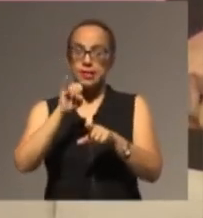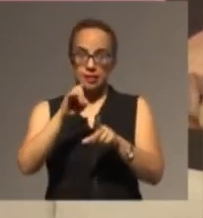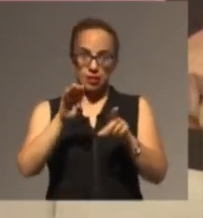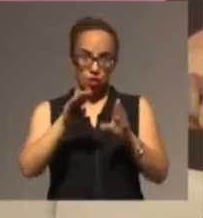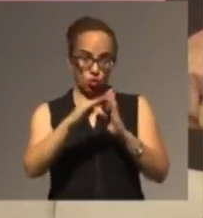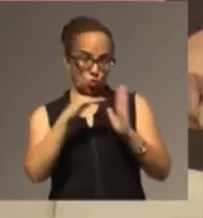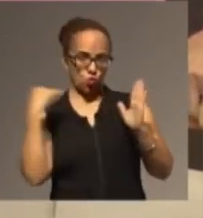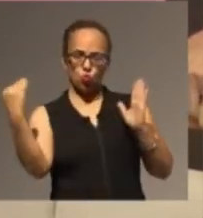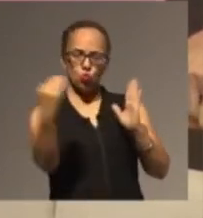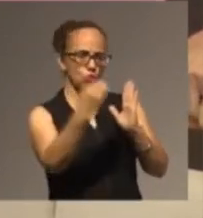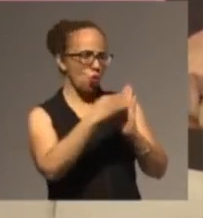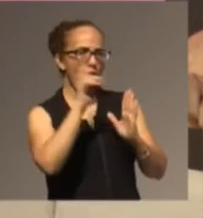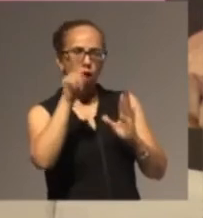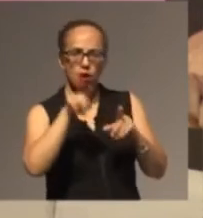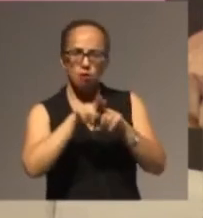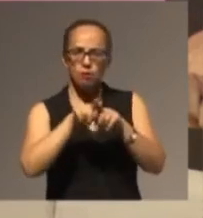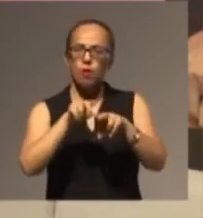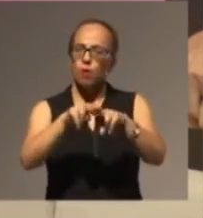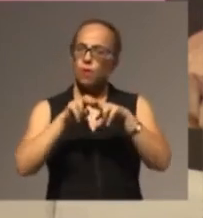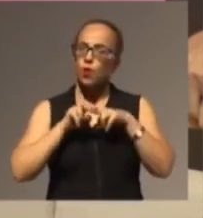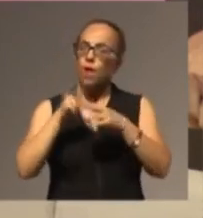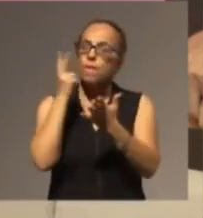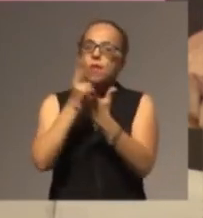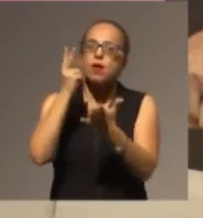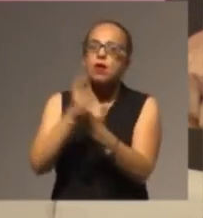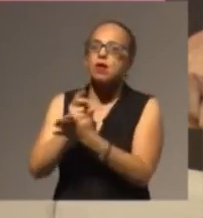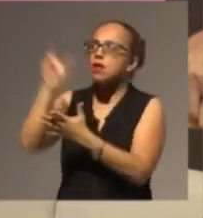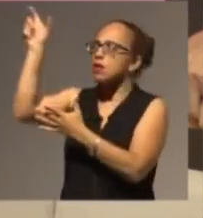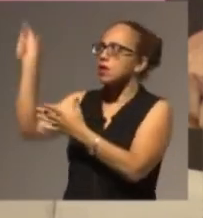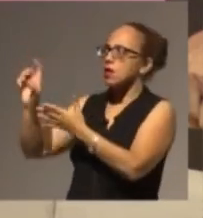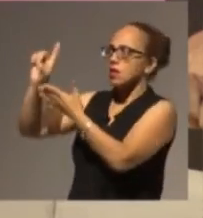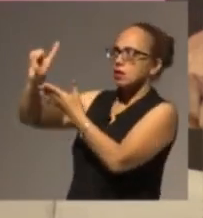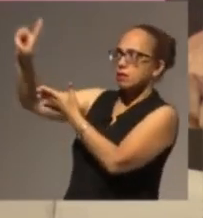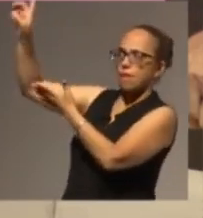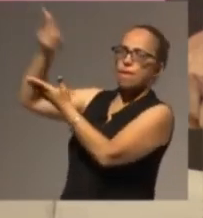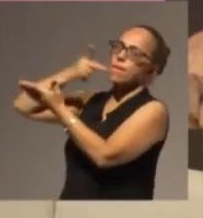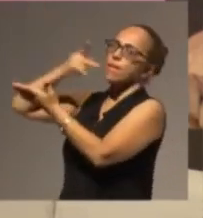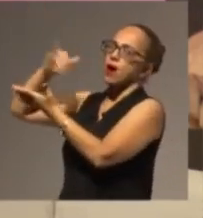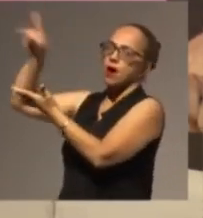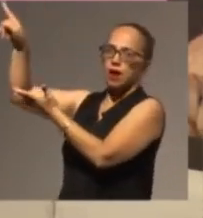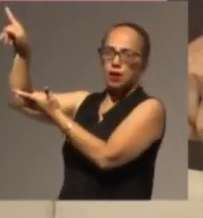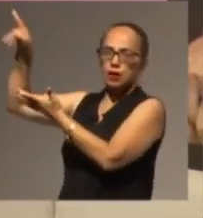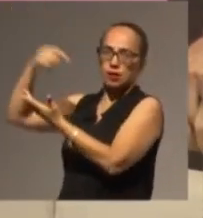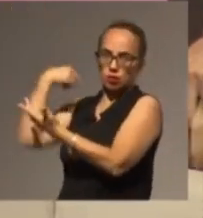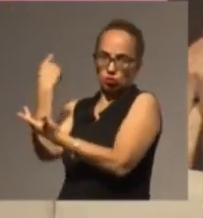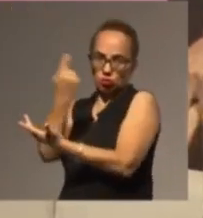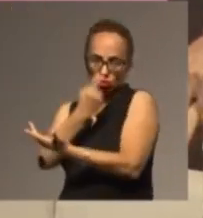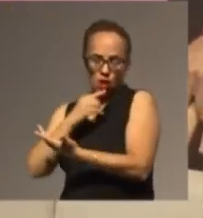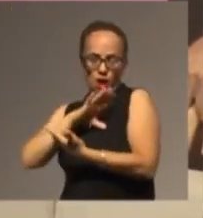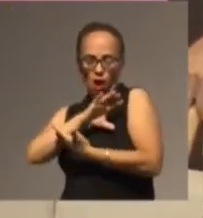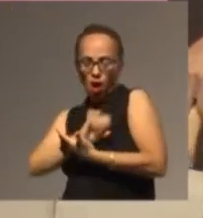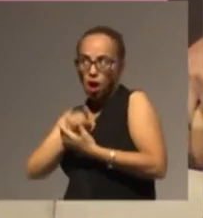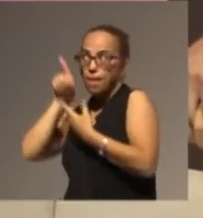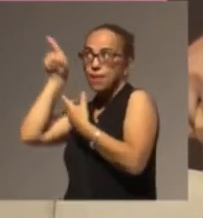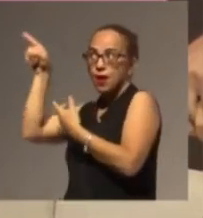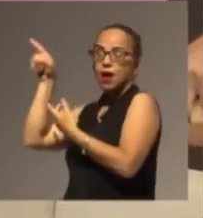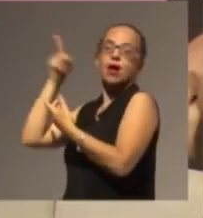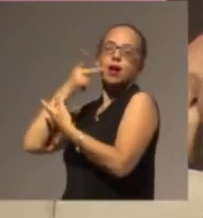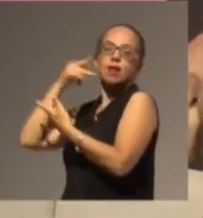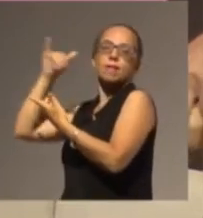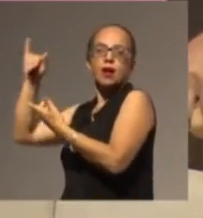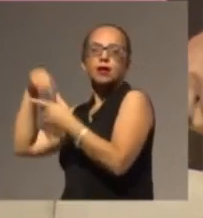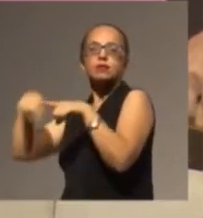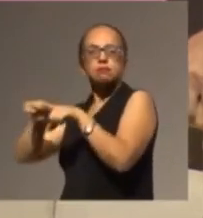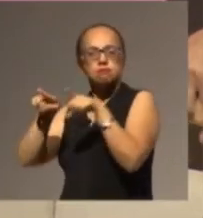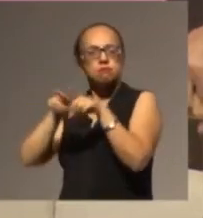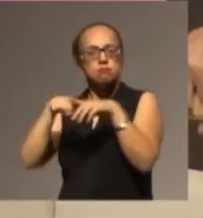e amamos a esse Pai, precisamos amar a nós mesmos, uns aos outros.